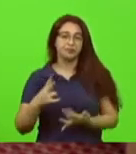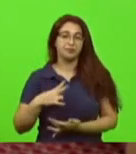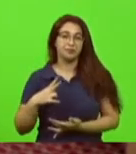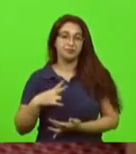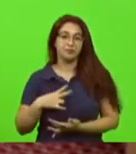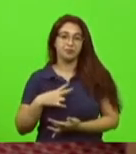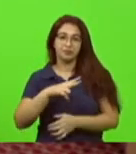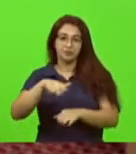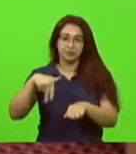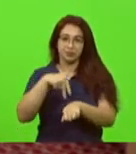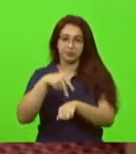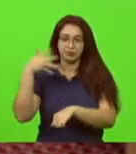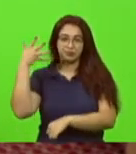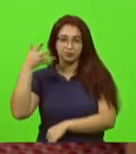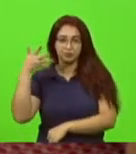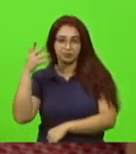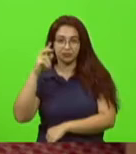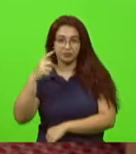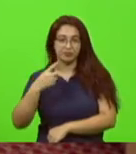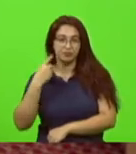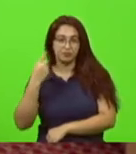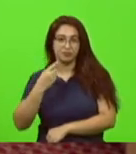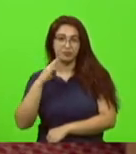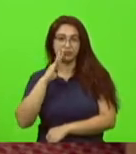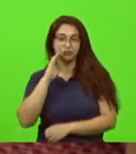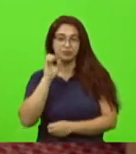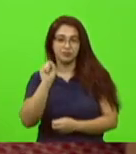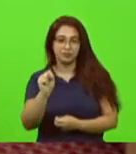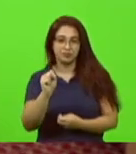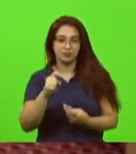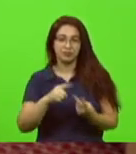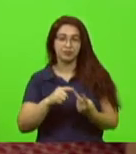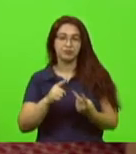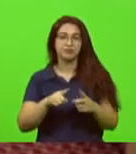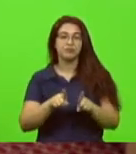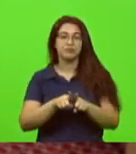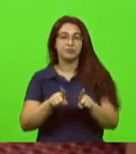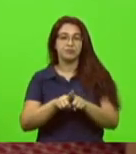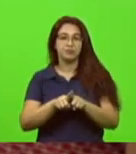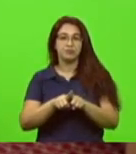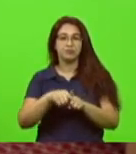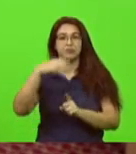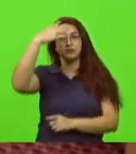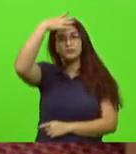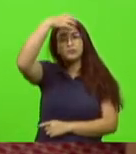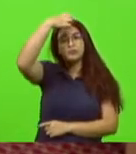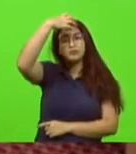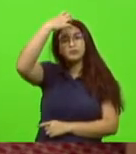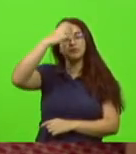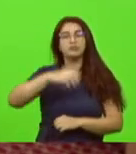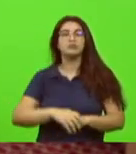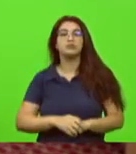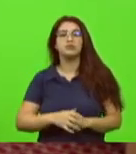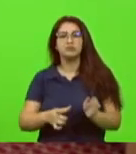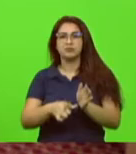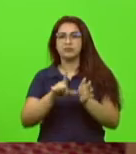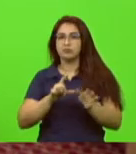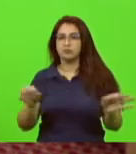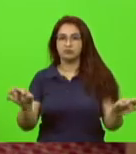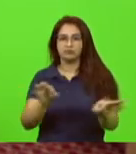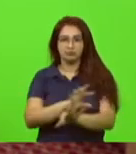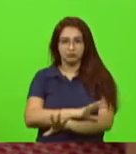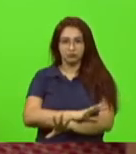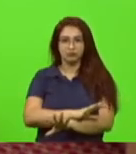da palavra os senhores deputados Bruno Souza e Ismael dos Santos. Nada mais havendo a tratar, e